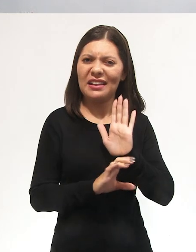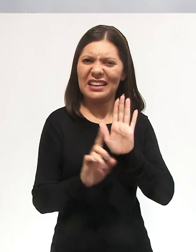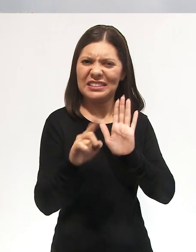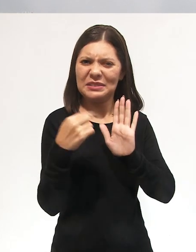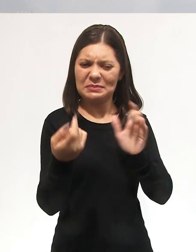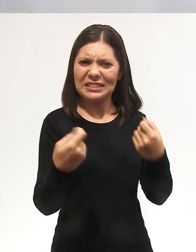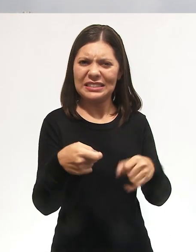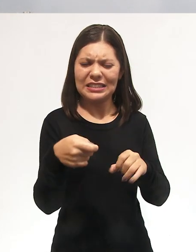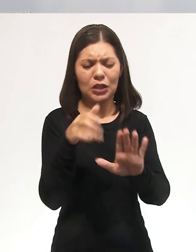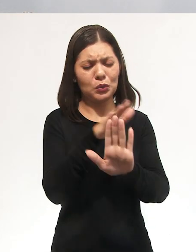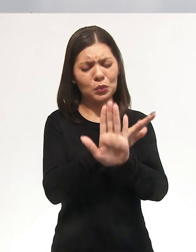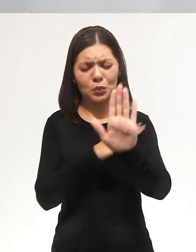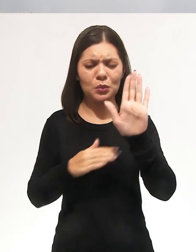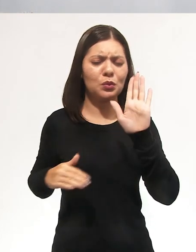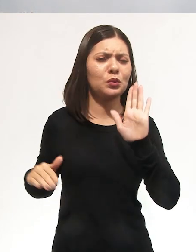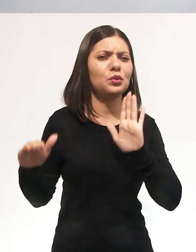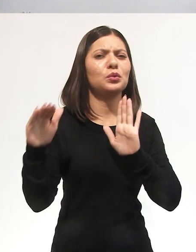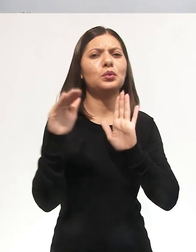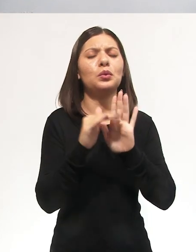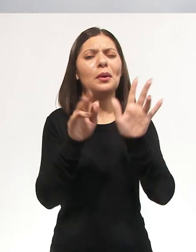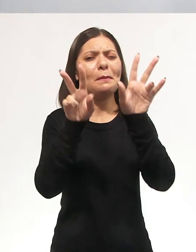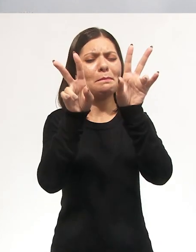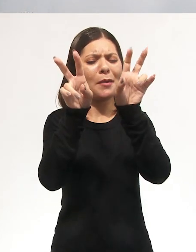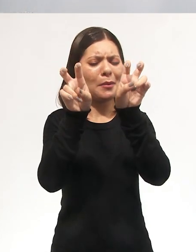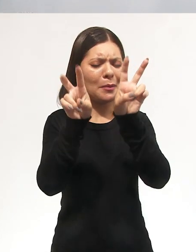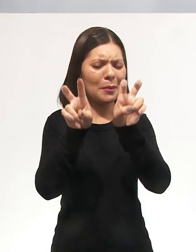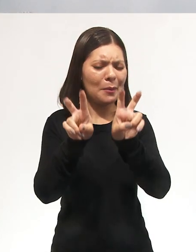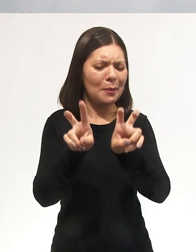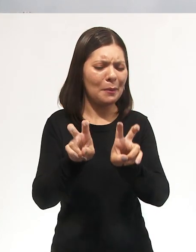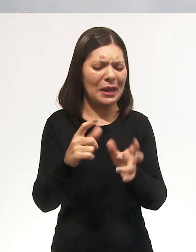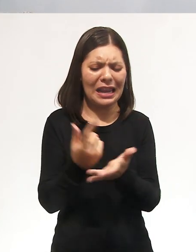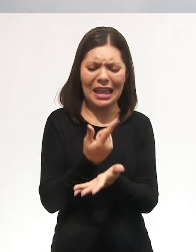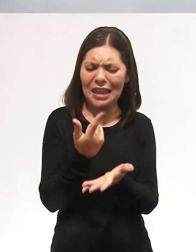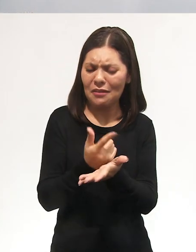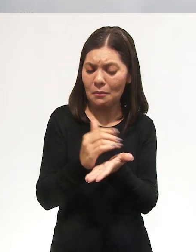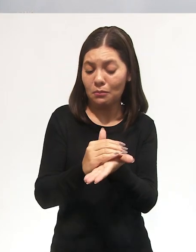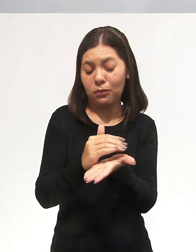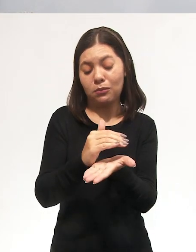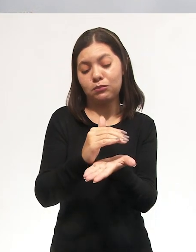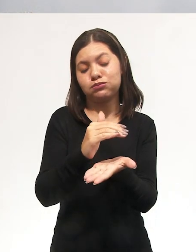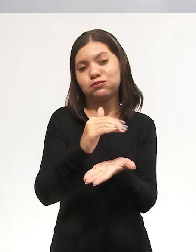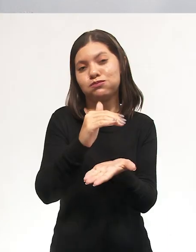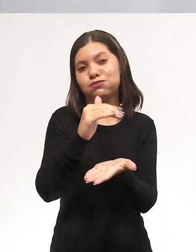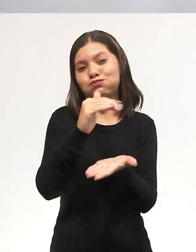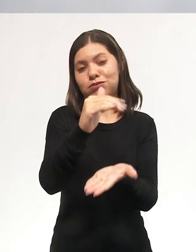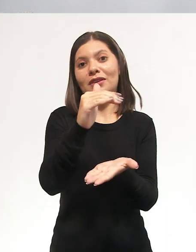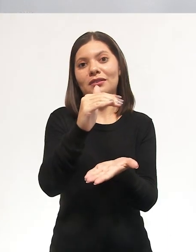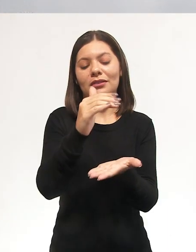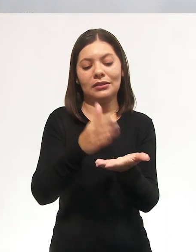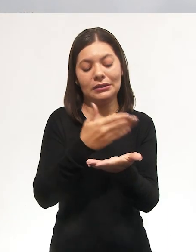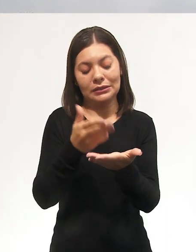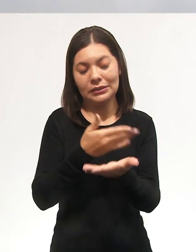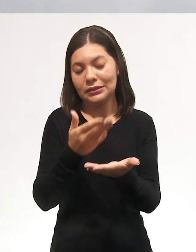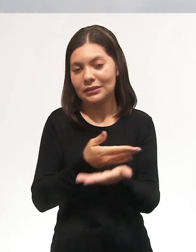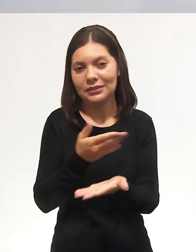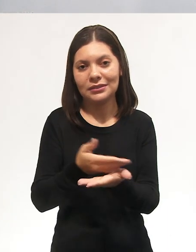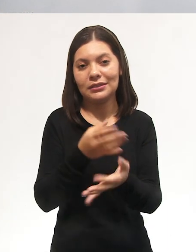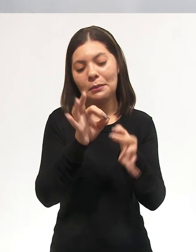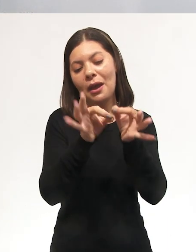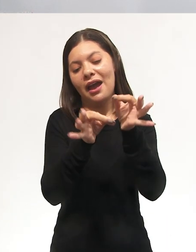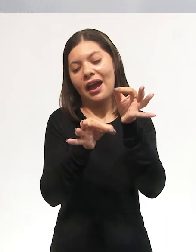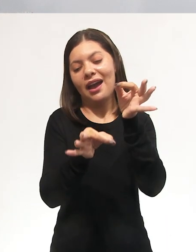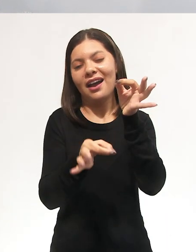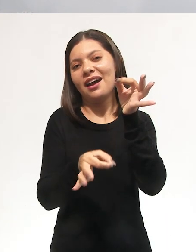tudo aquilo que está nos diversos livros didáticos, nas 340 mil páginas, nas